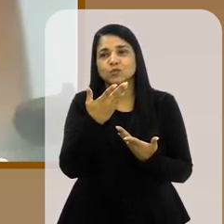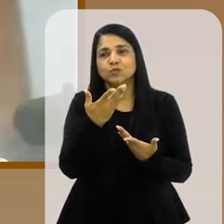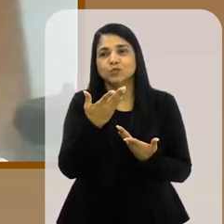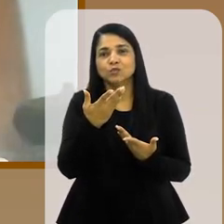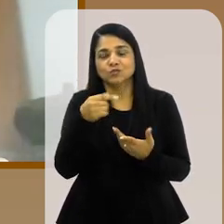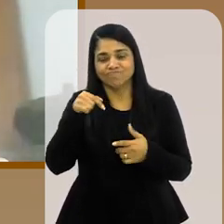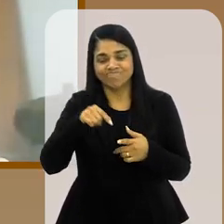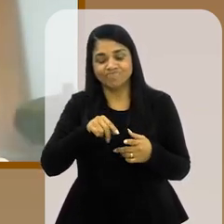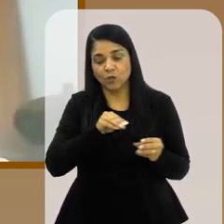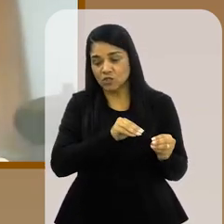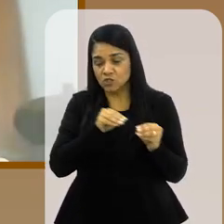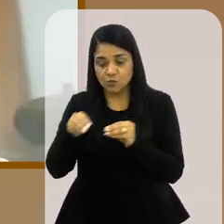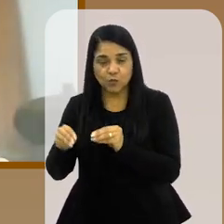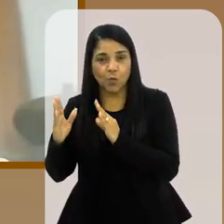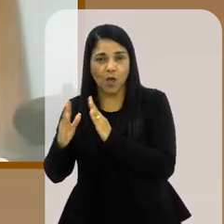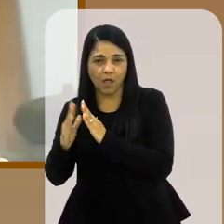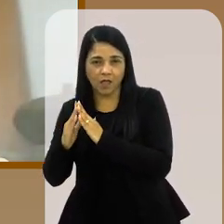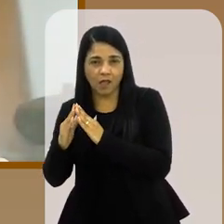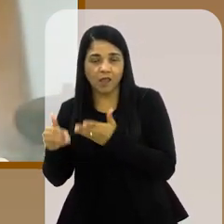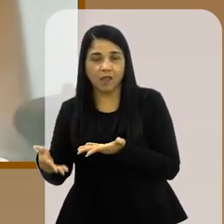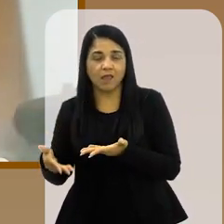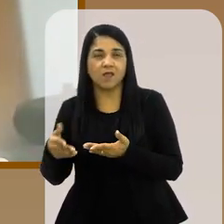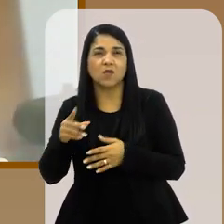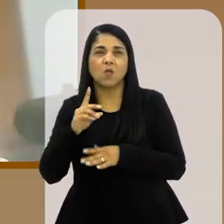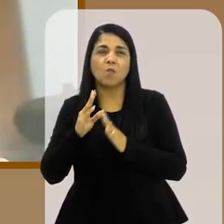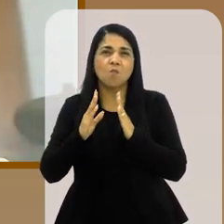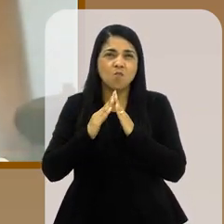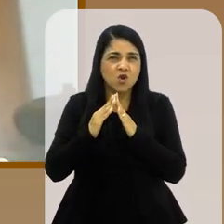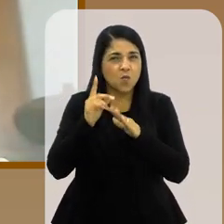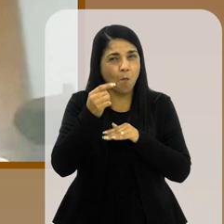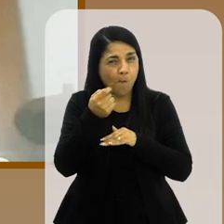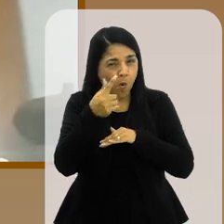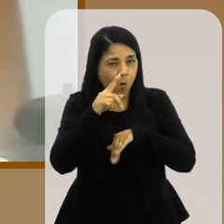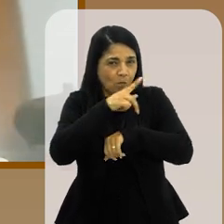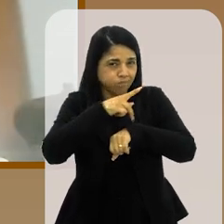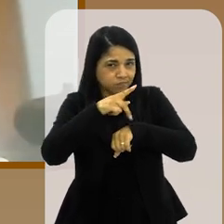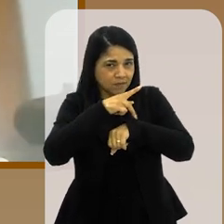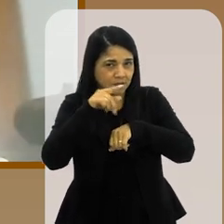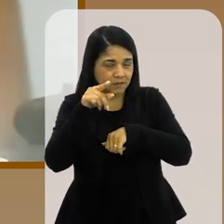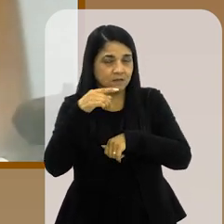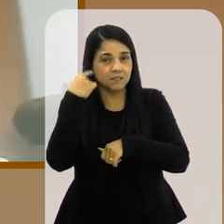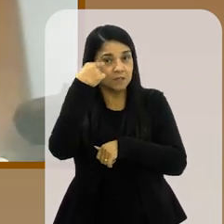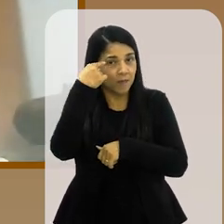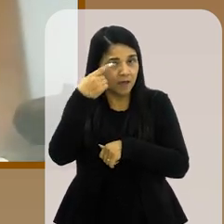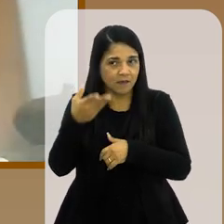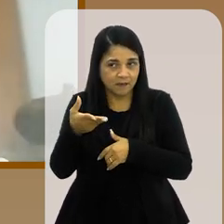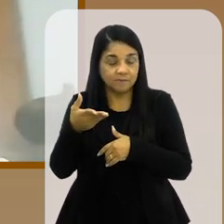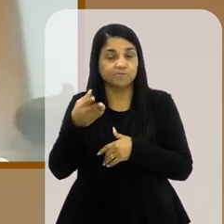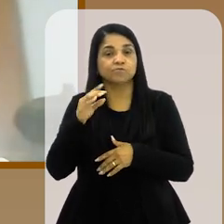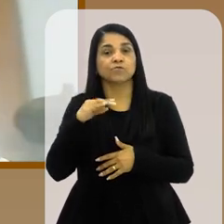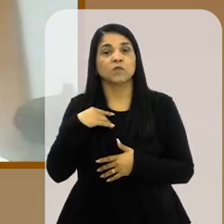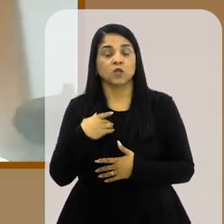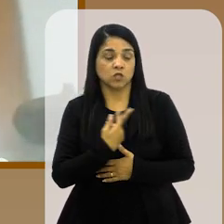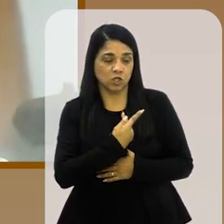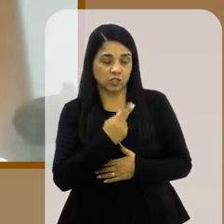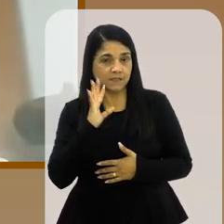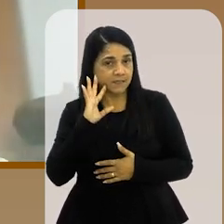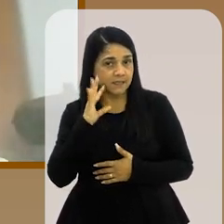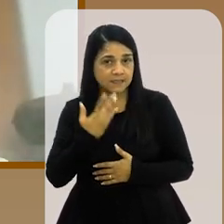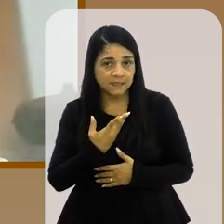chegou comigo aqui. Eu morei um pouquinho só lá na Espanha. E aí, então, o dia que a gente